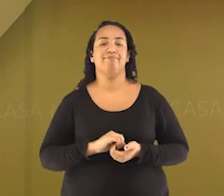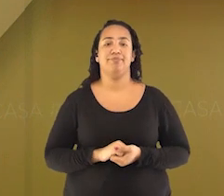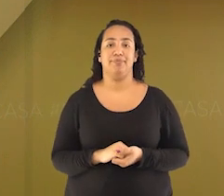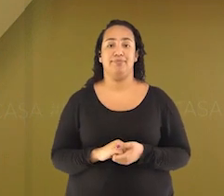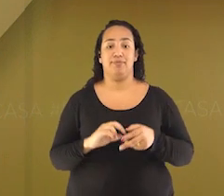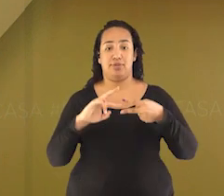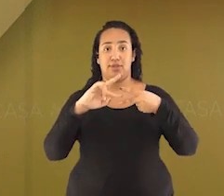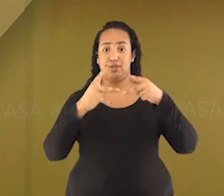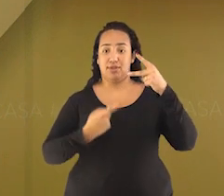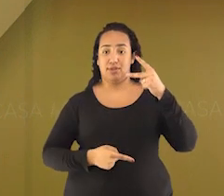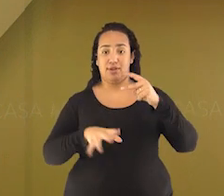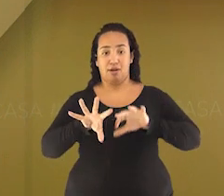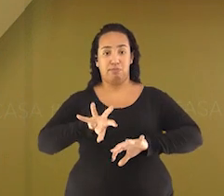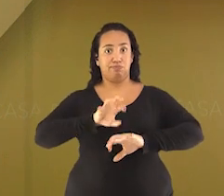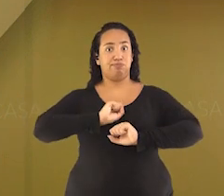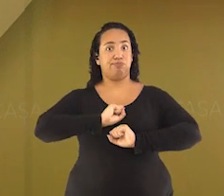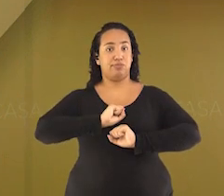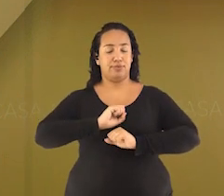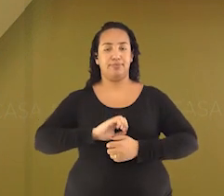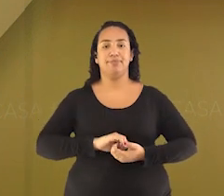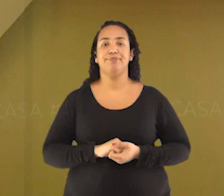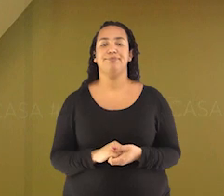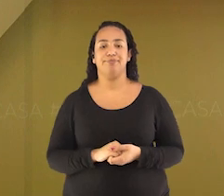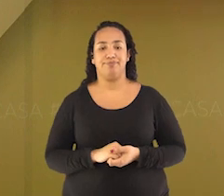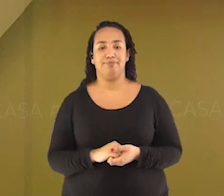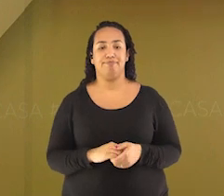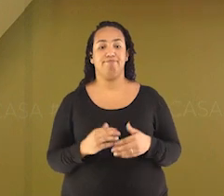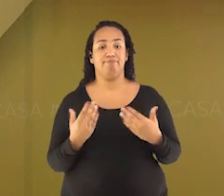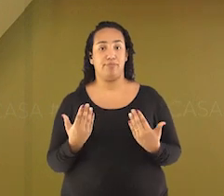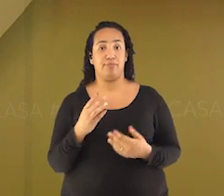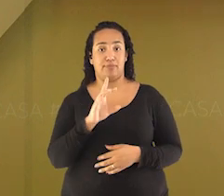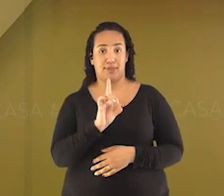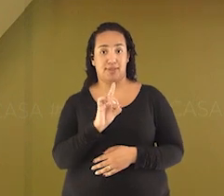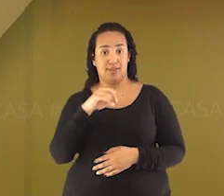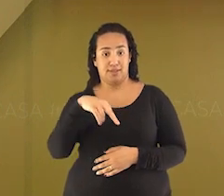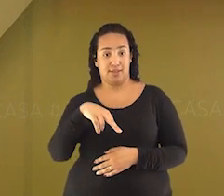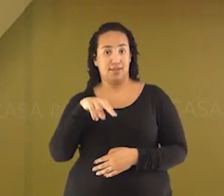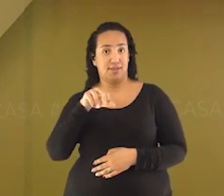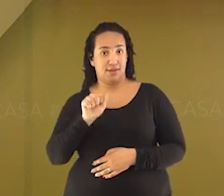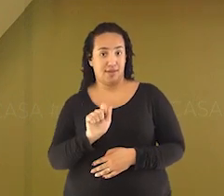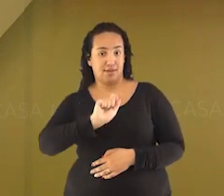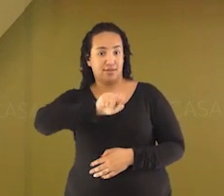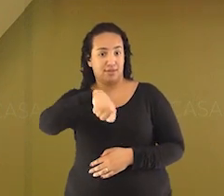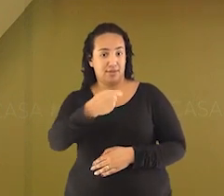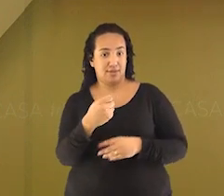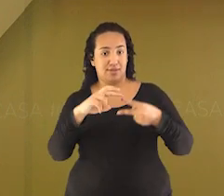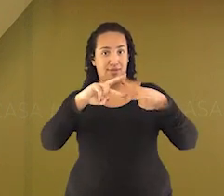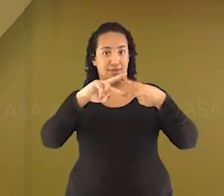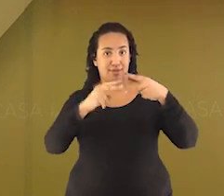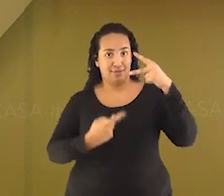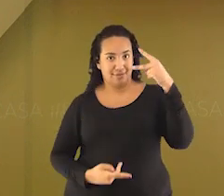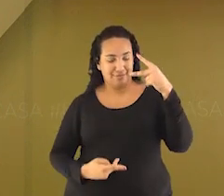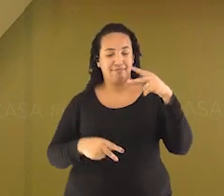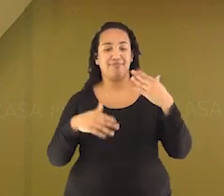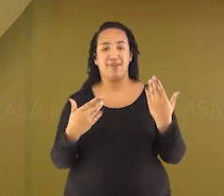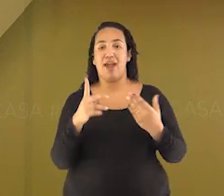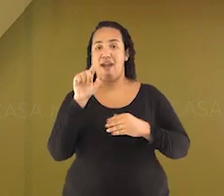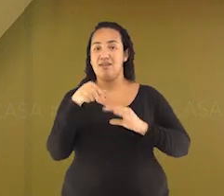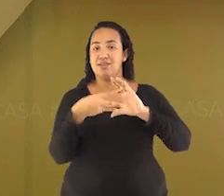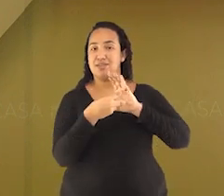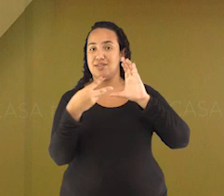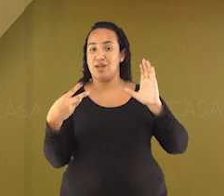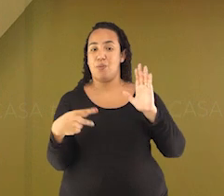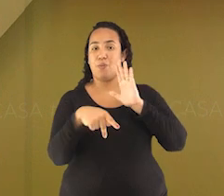material genético, o nosso DNA. O DNA está presente nas células que formam o nosso